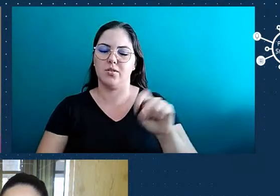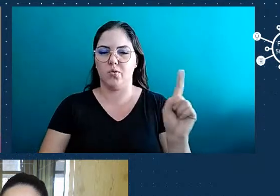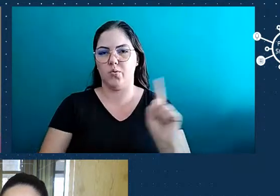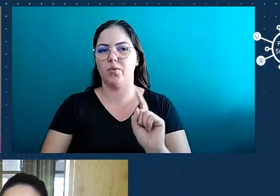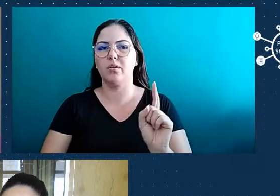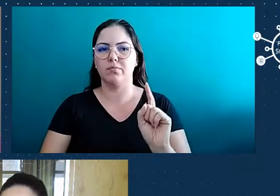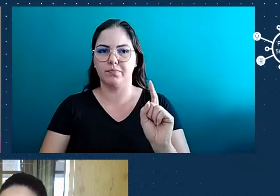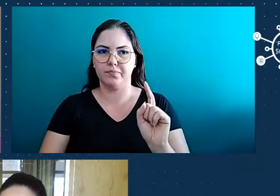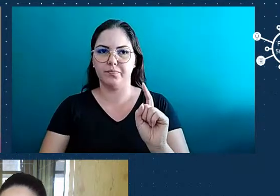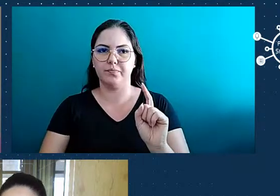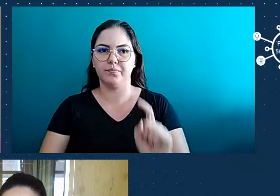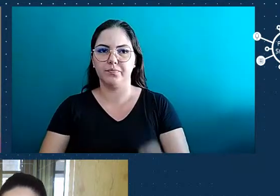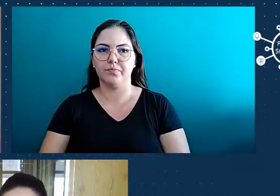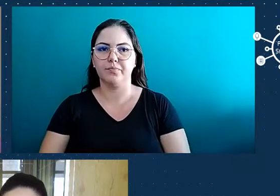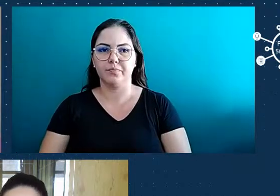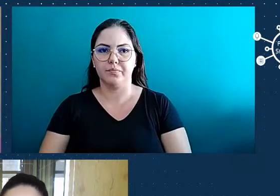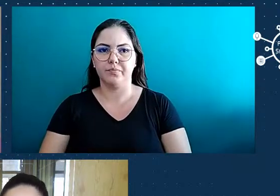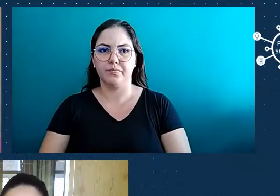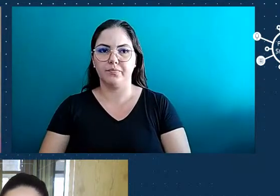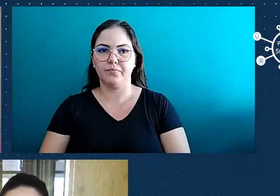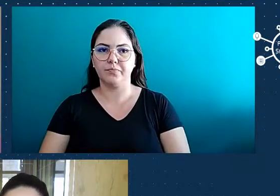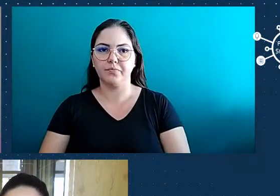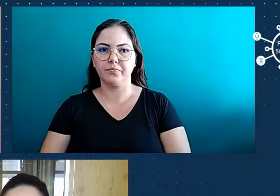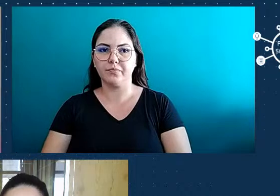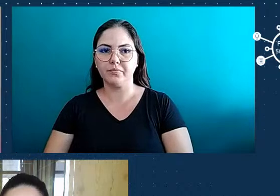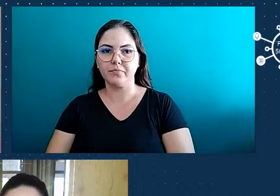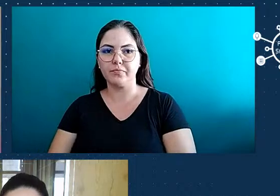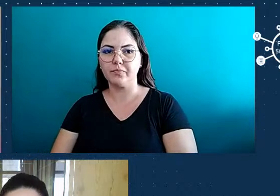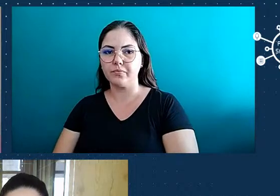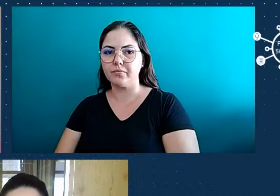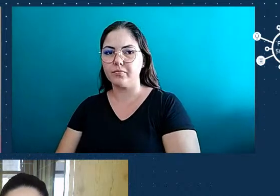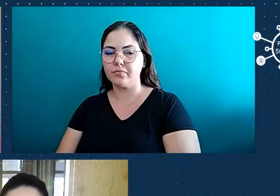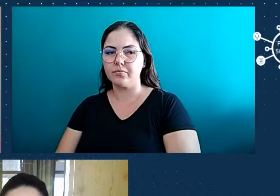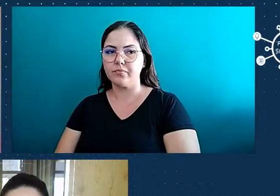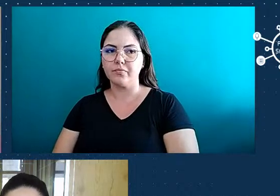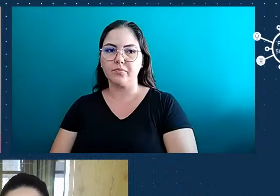parte, né, do jogo da seleção. Então,